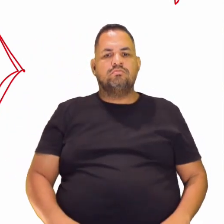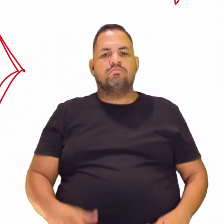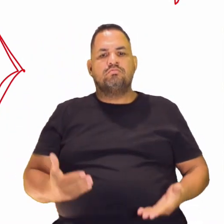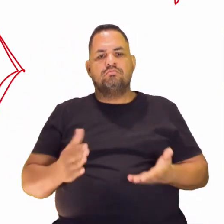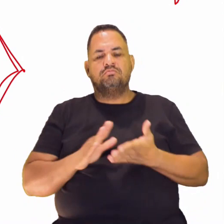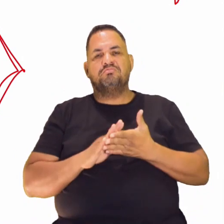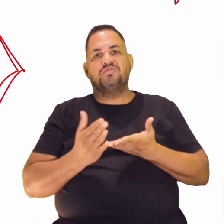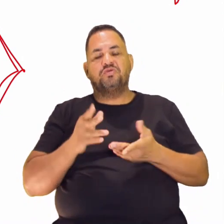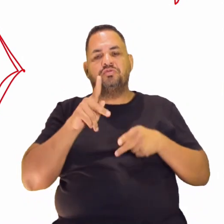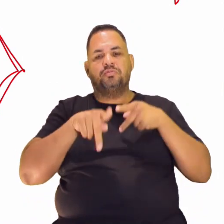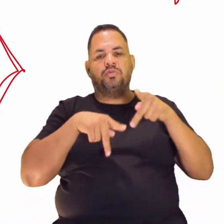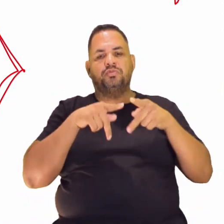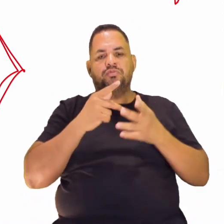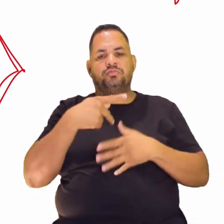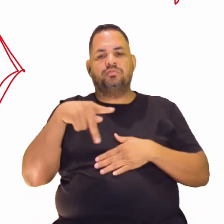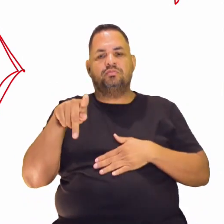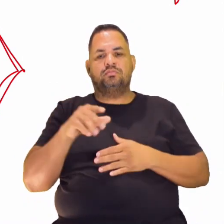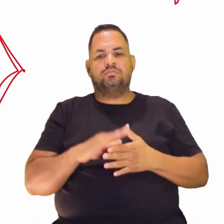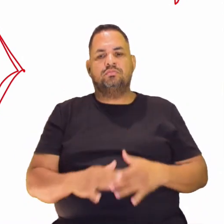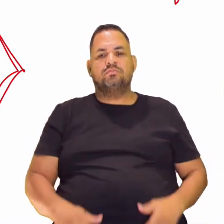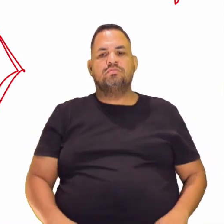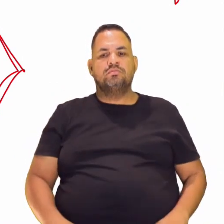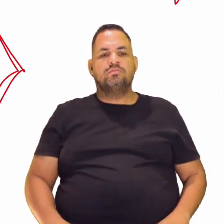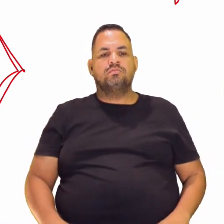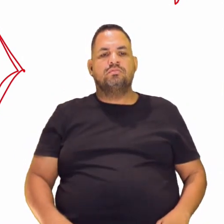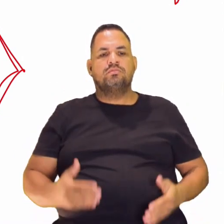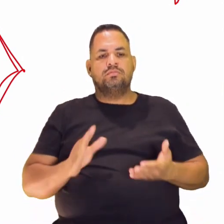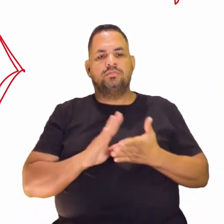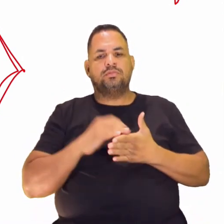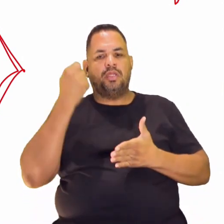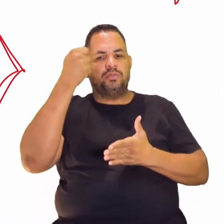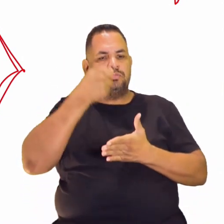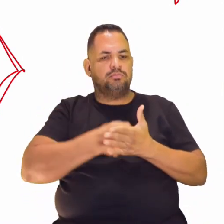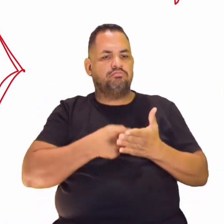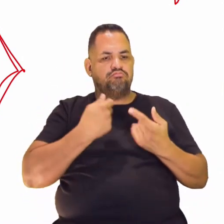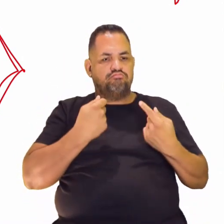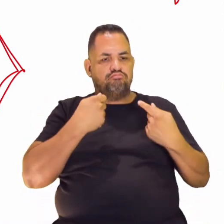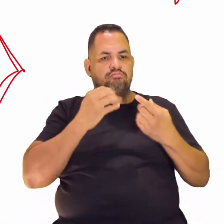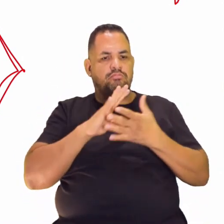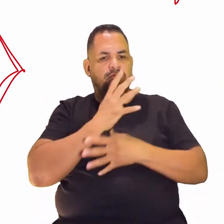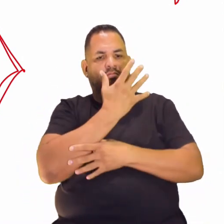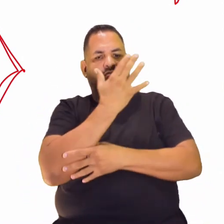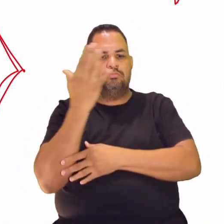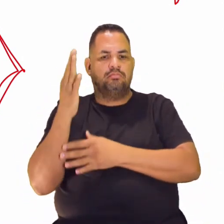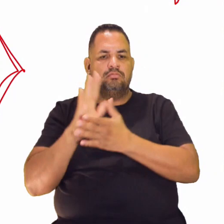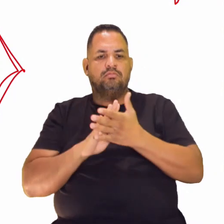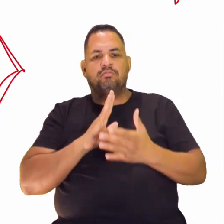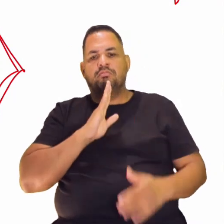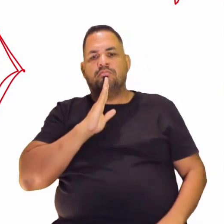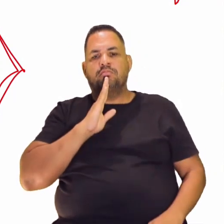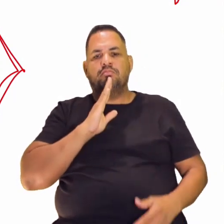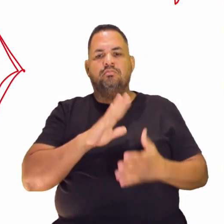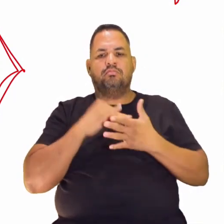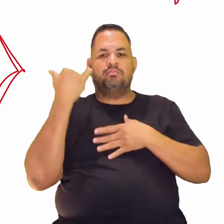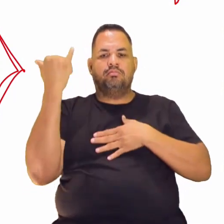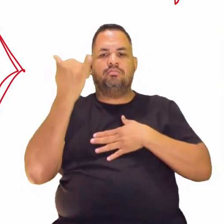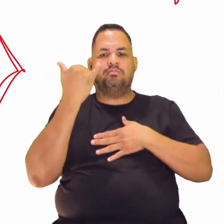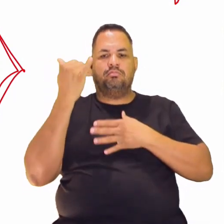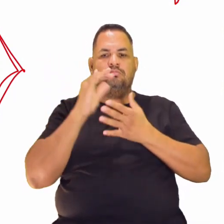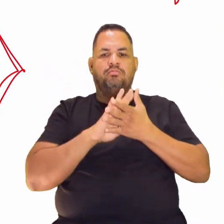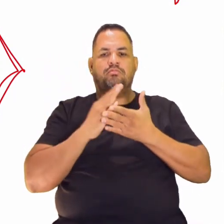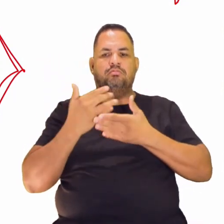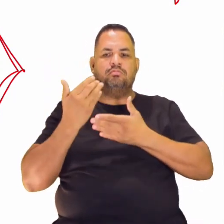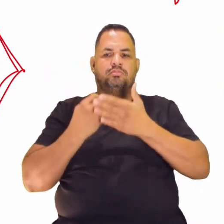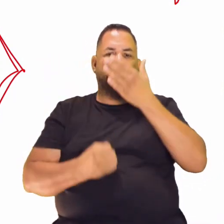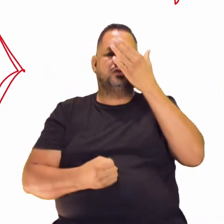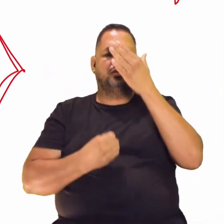seus respectivos povos, demandas de defesa do meio ambiente e reconhecimento da importância de